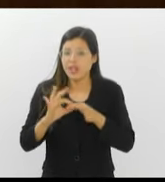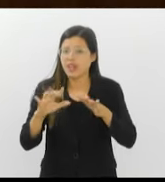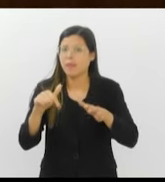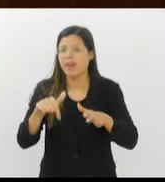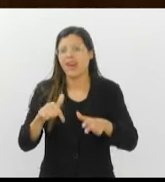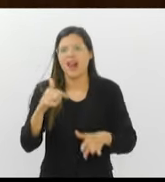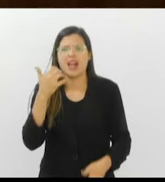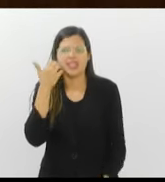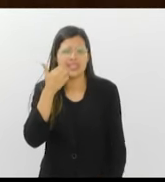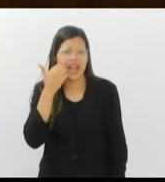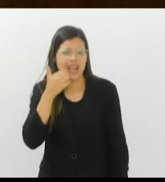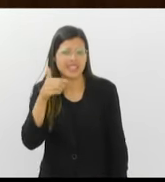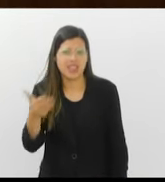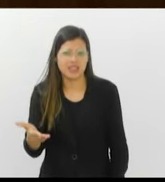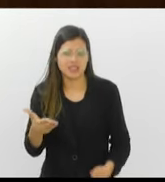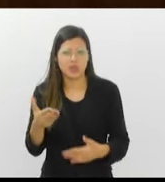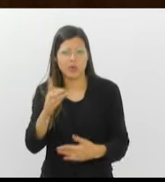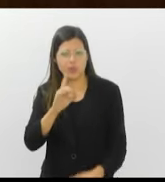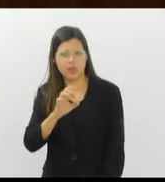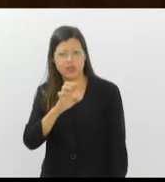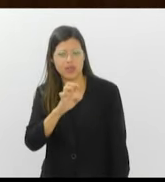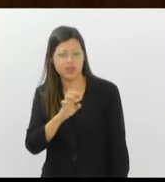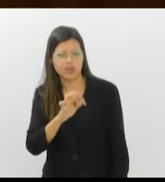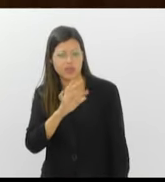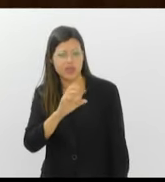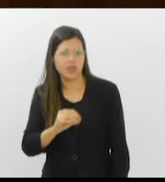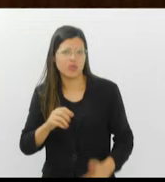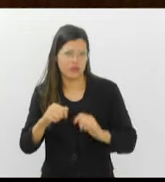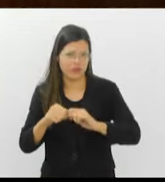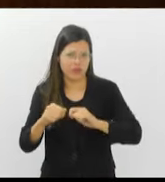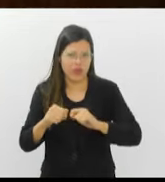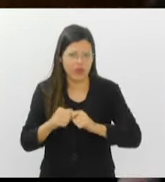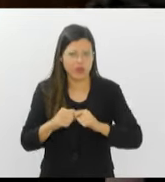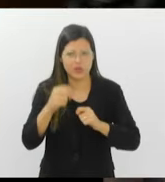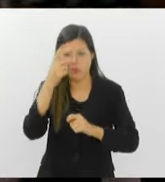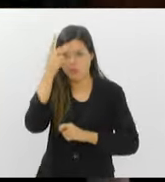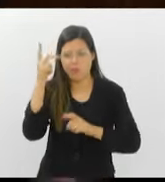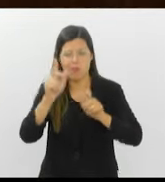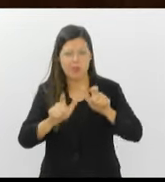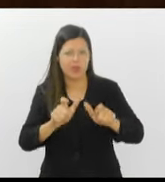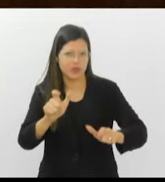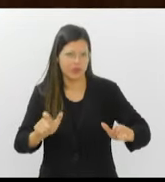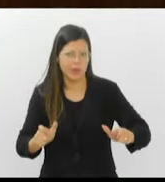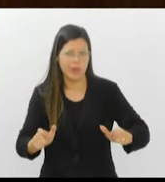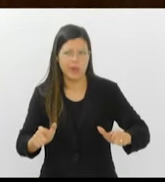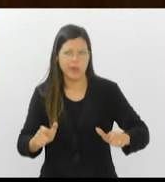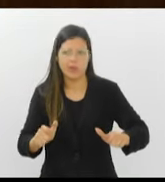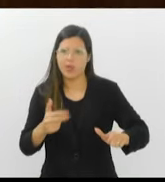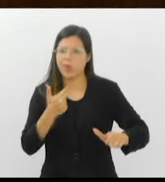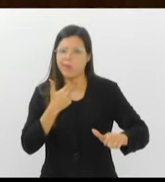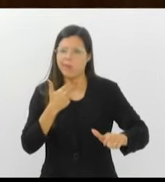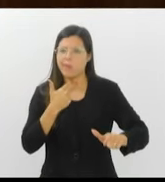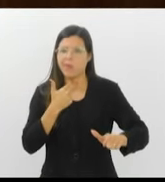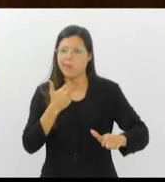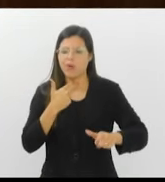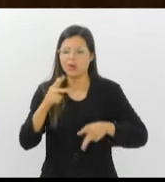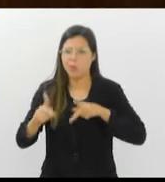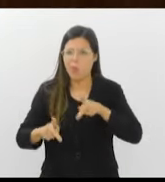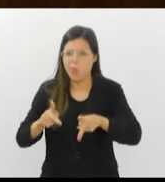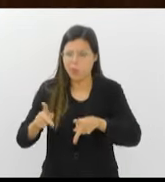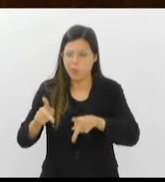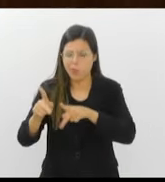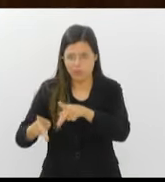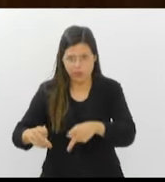Detro voltar às ruas. A população não pode sangrar na mão desses corruptos que